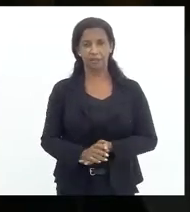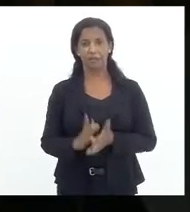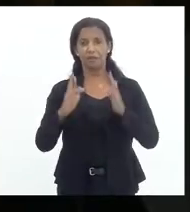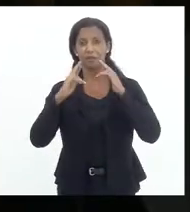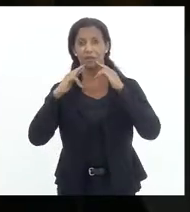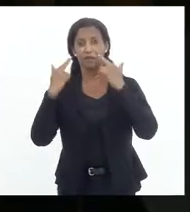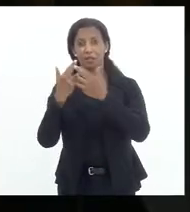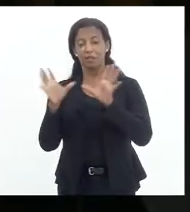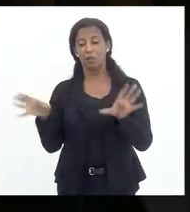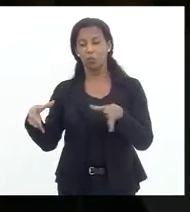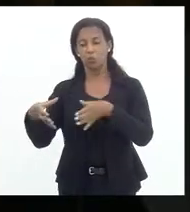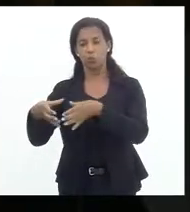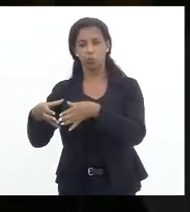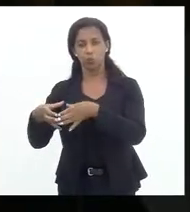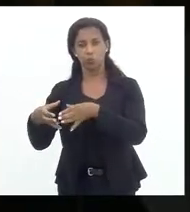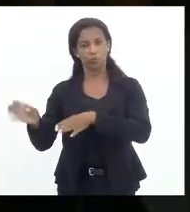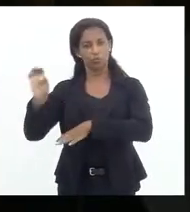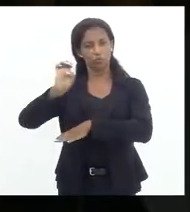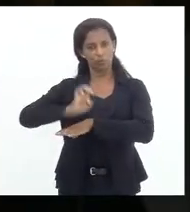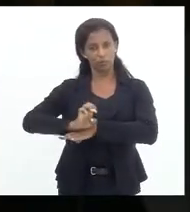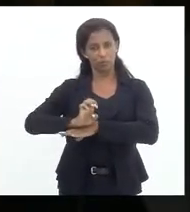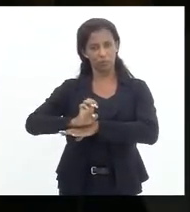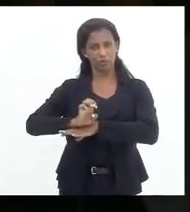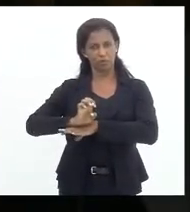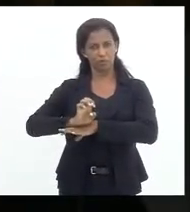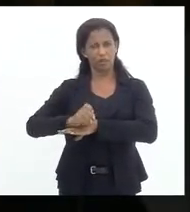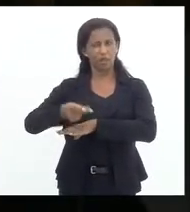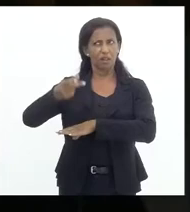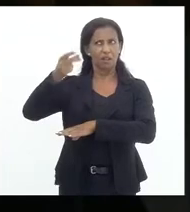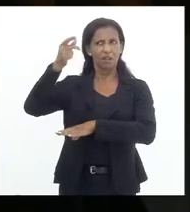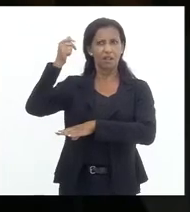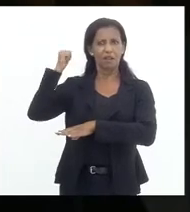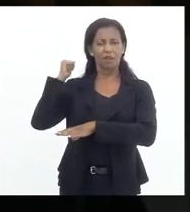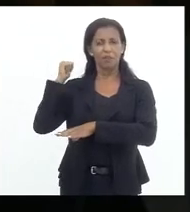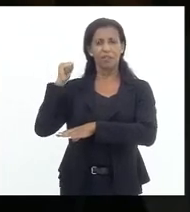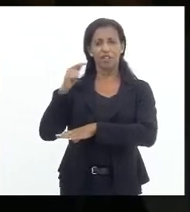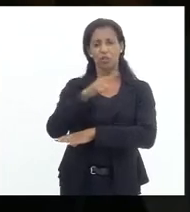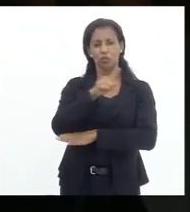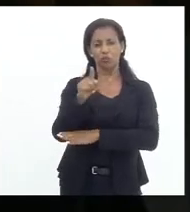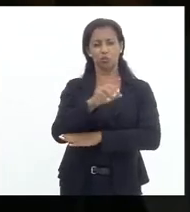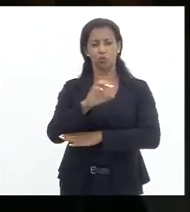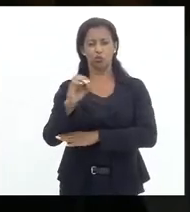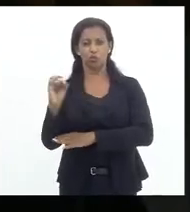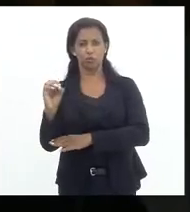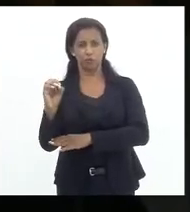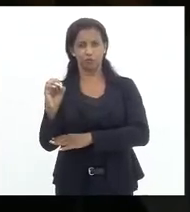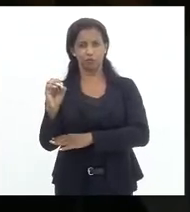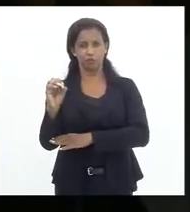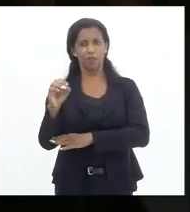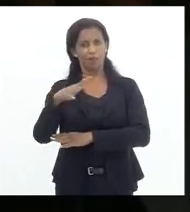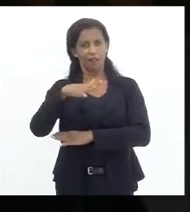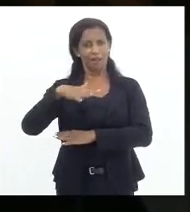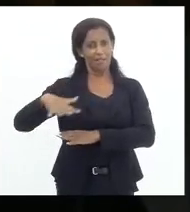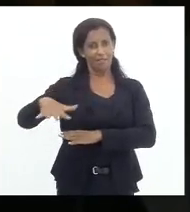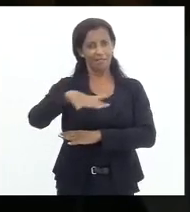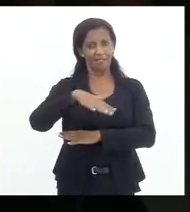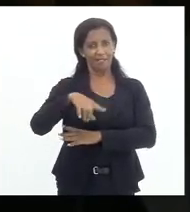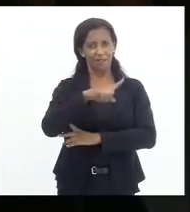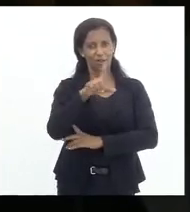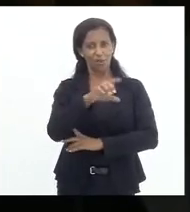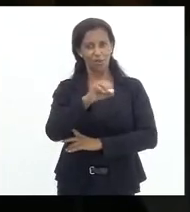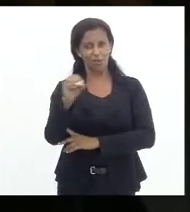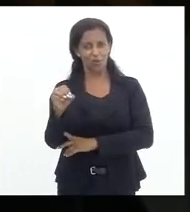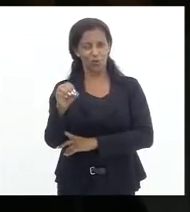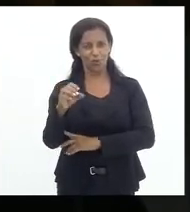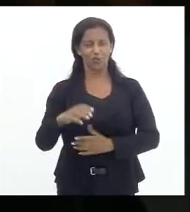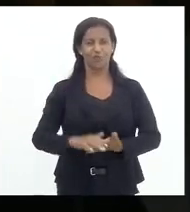sessão do Conselho de estado lá na Quinta da Boa Vista famosa Quinta da Boa Vista